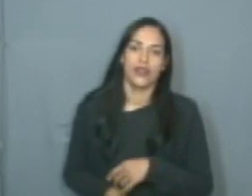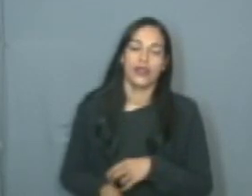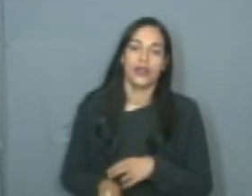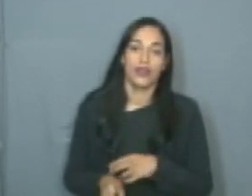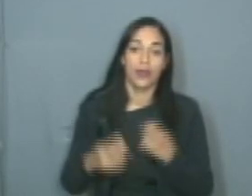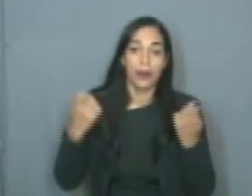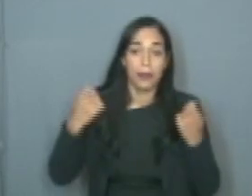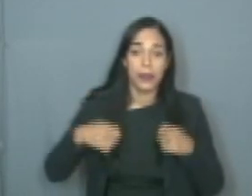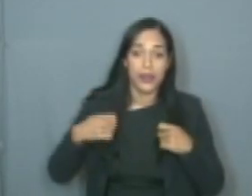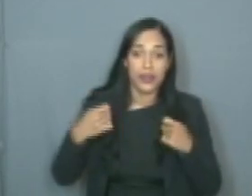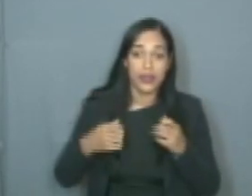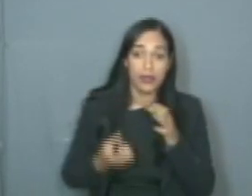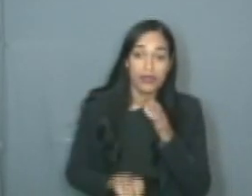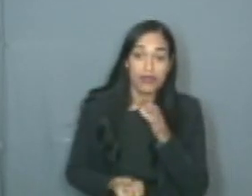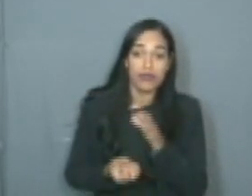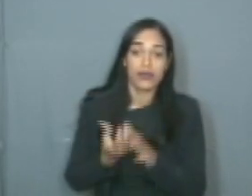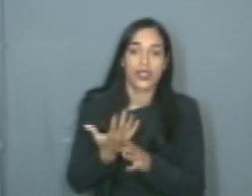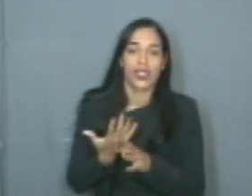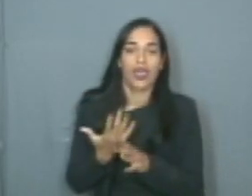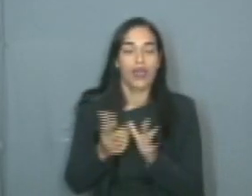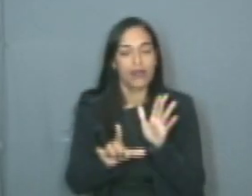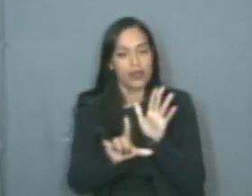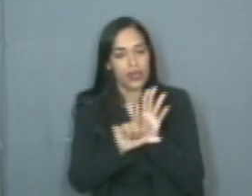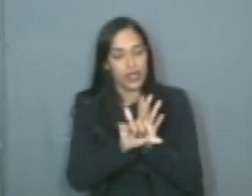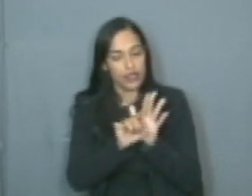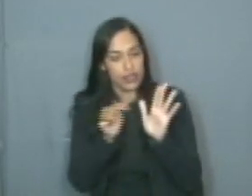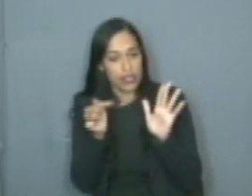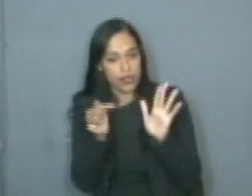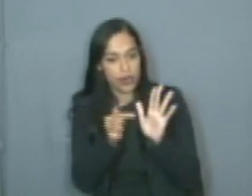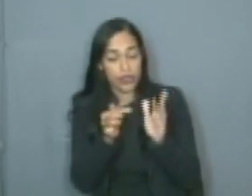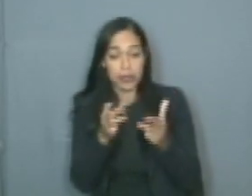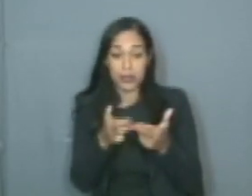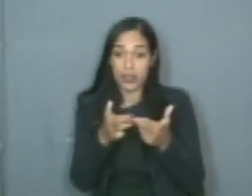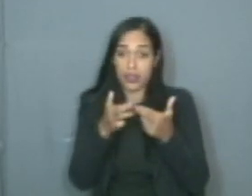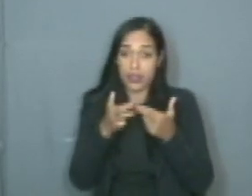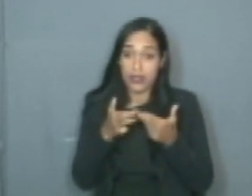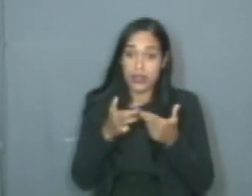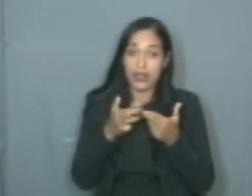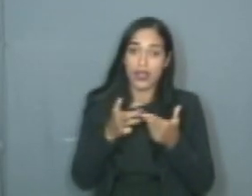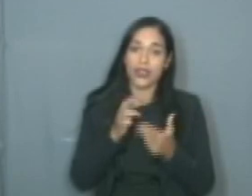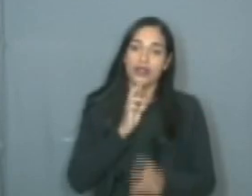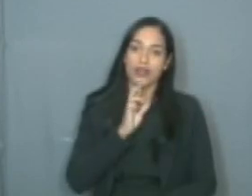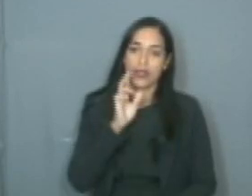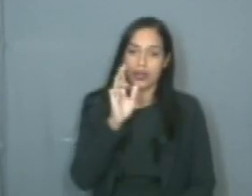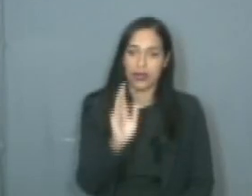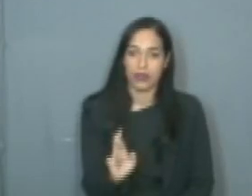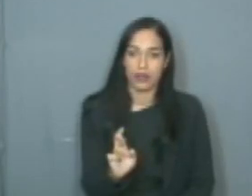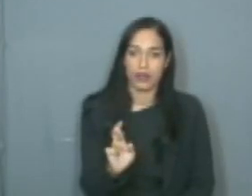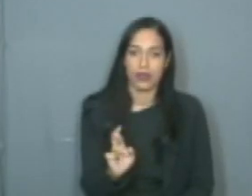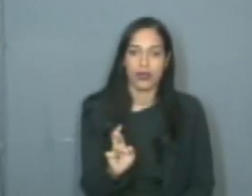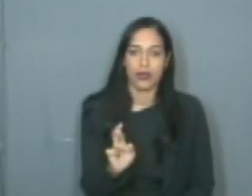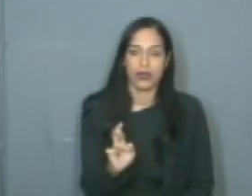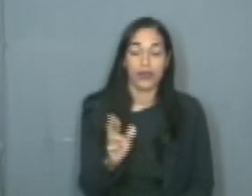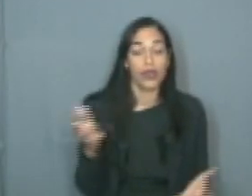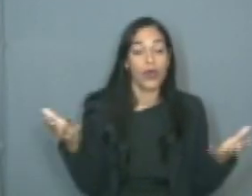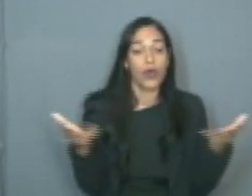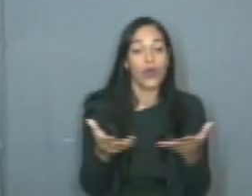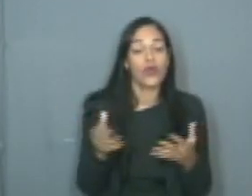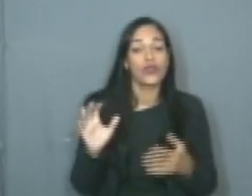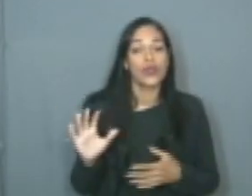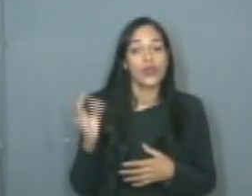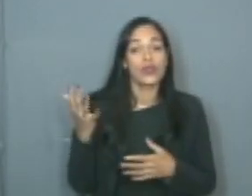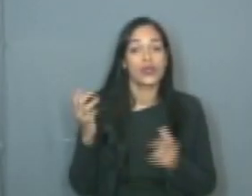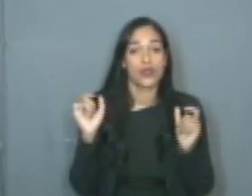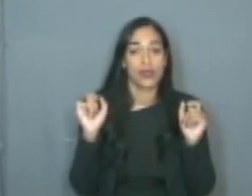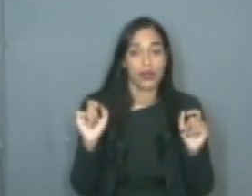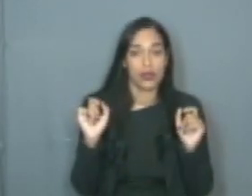criar dispositivos legais para que esses requerimentos sejam respondidos. O que acontece hoje, vereador? E